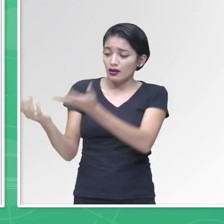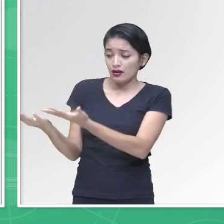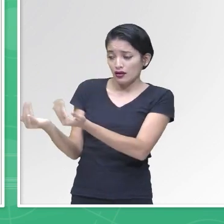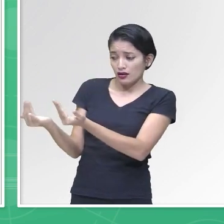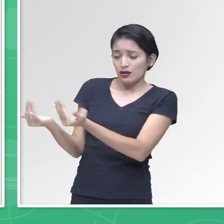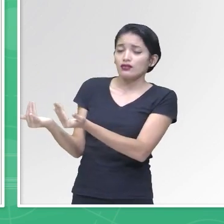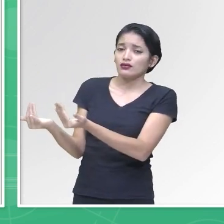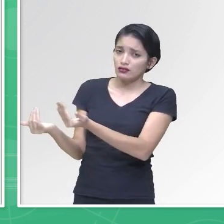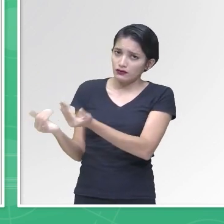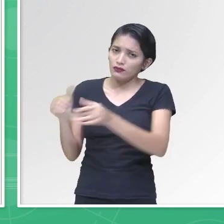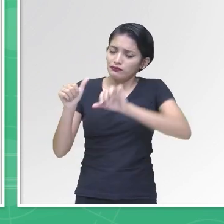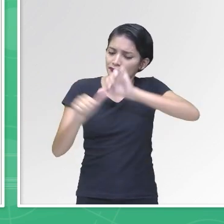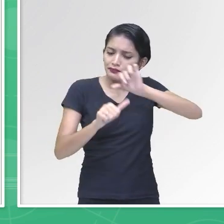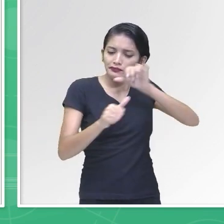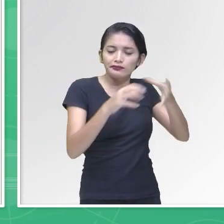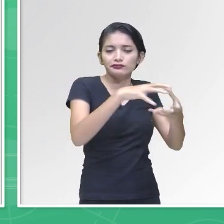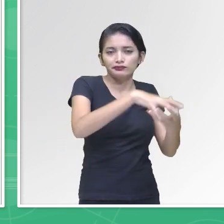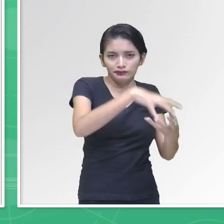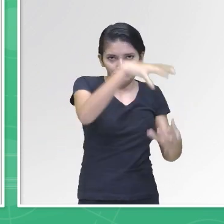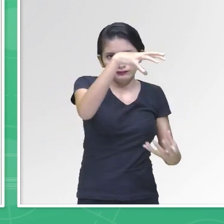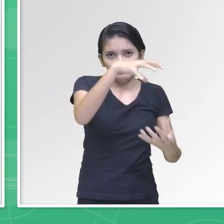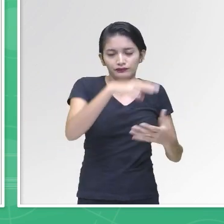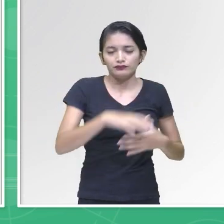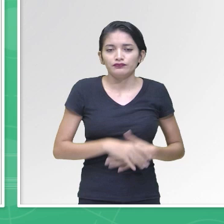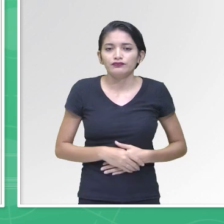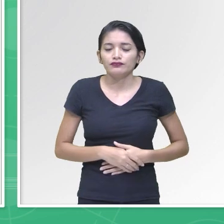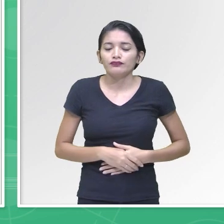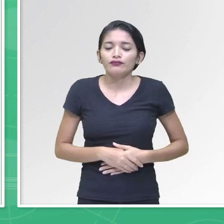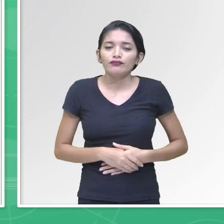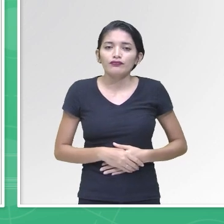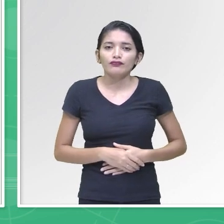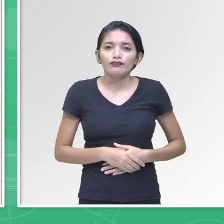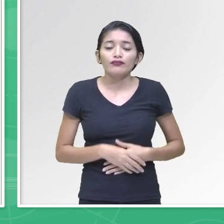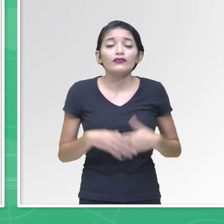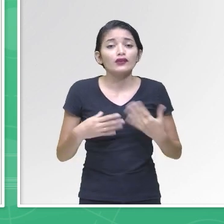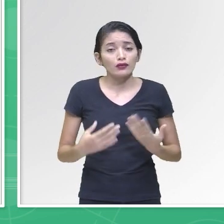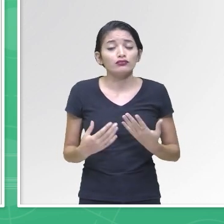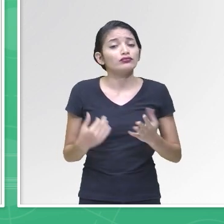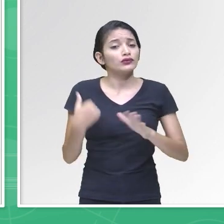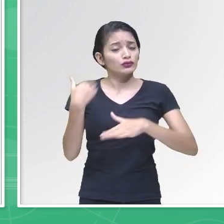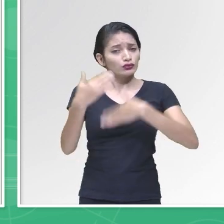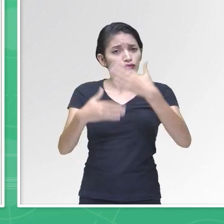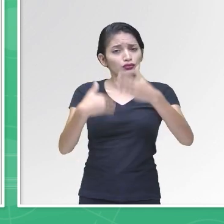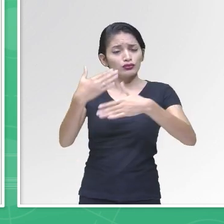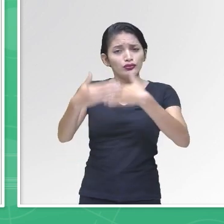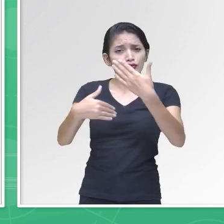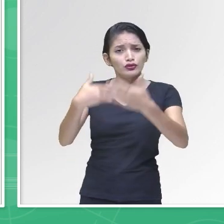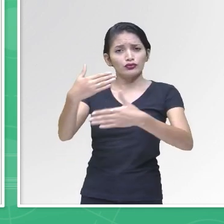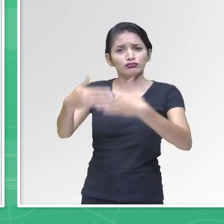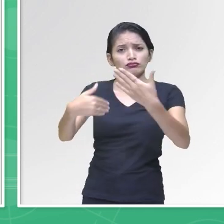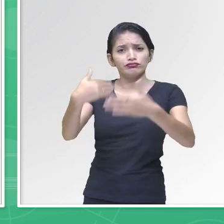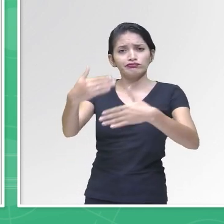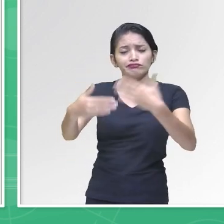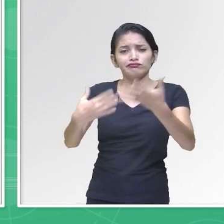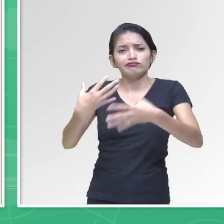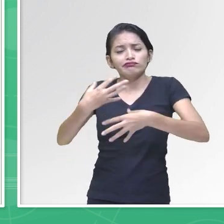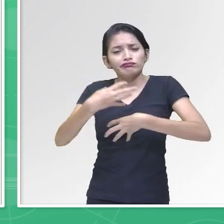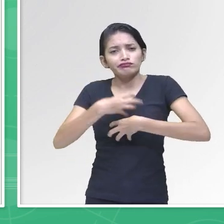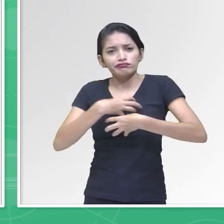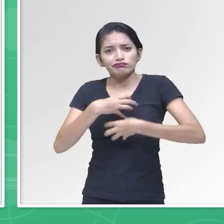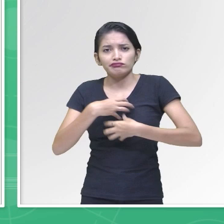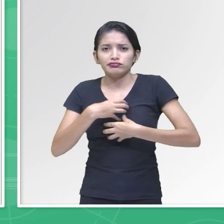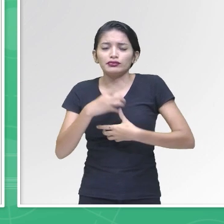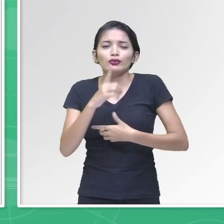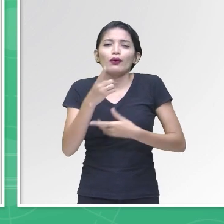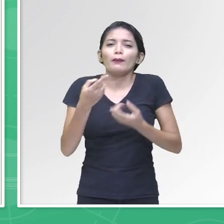juventude para a fase adulta. Sugere-se que os processos são marcados por trajetórias não